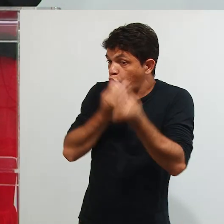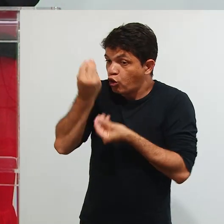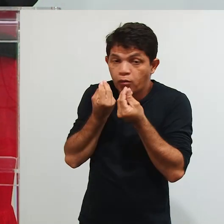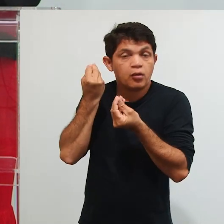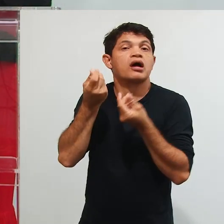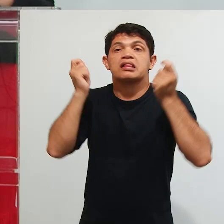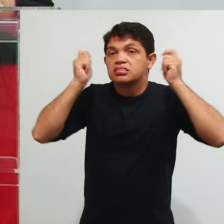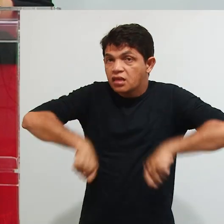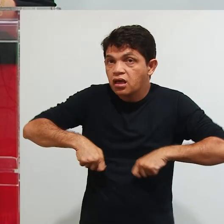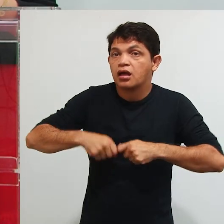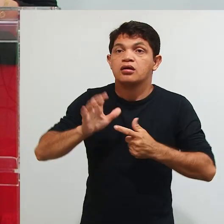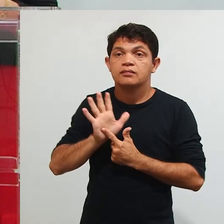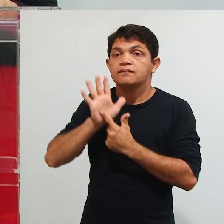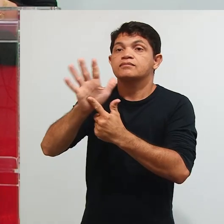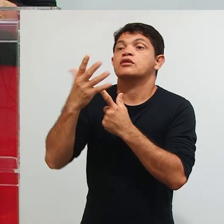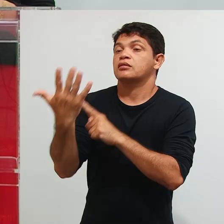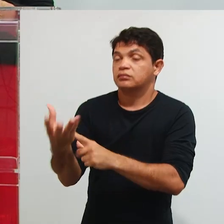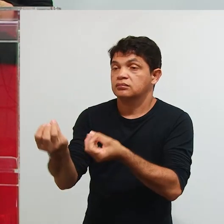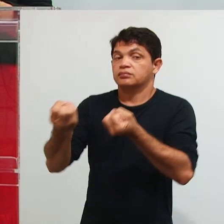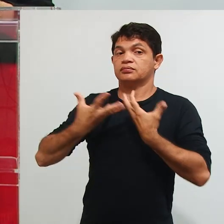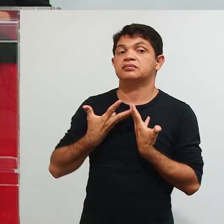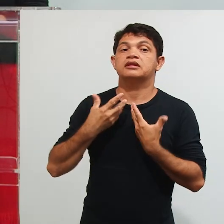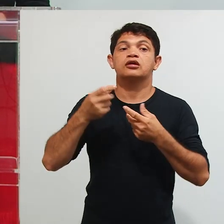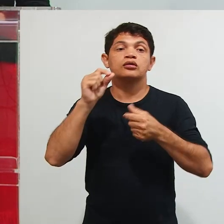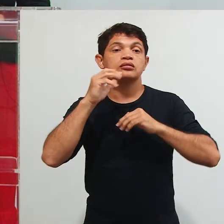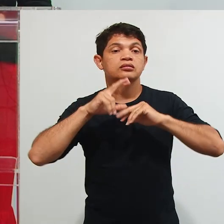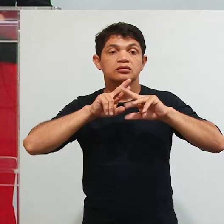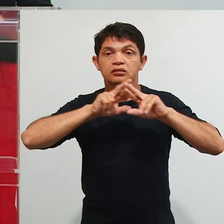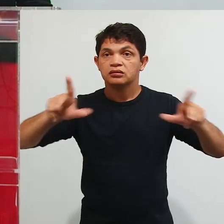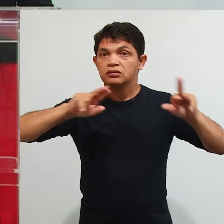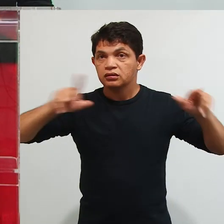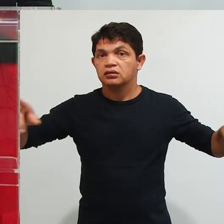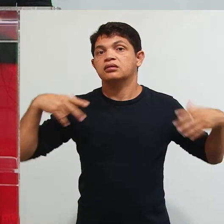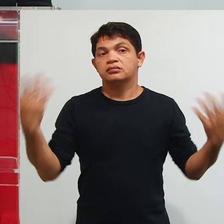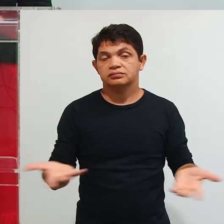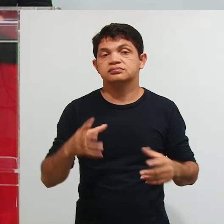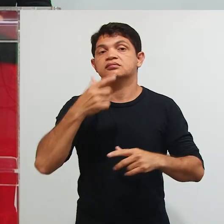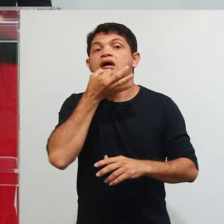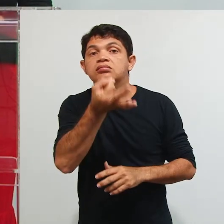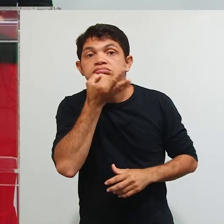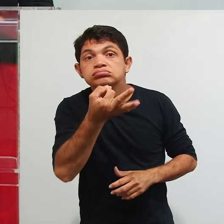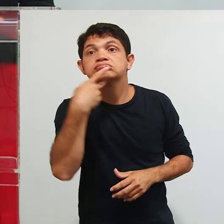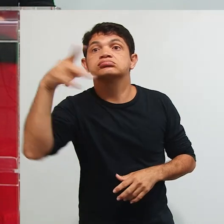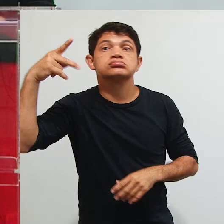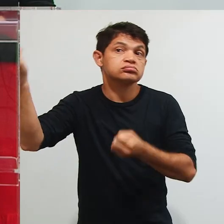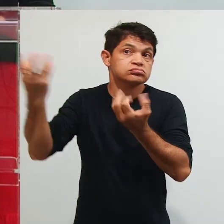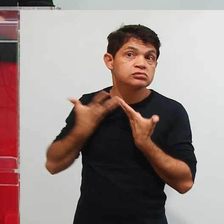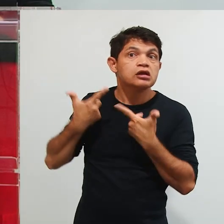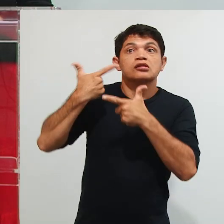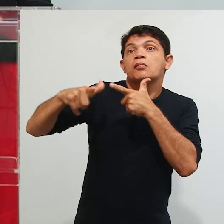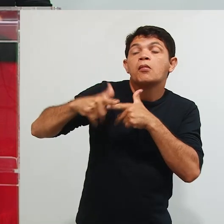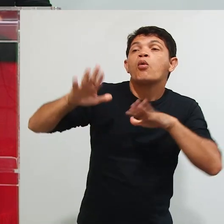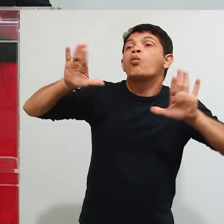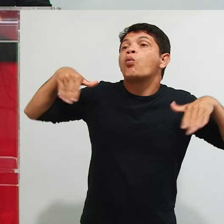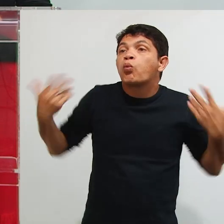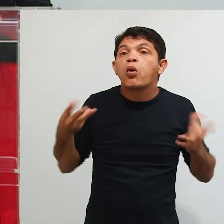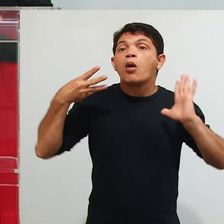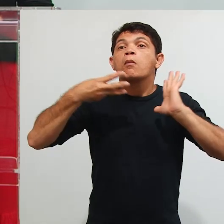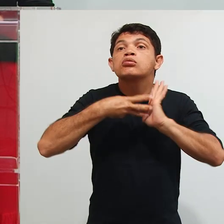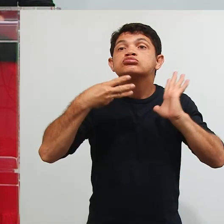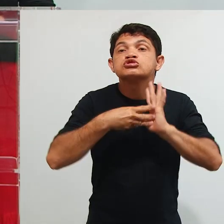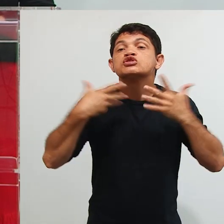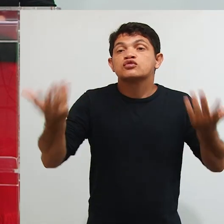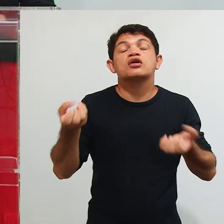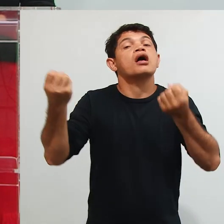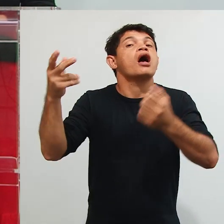e vai analisar se aquela criança realmente apresenta, e também tem critérios, né, critérios para dizer se essa criança ela tem